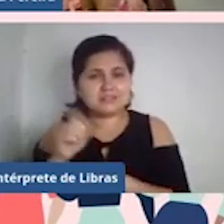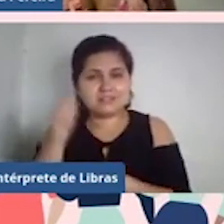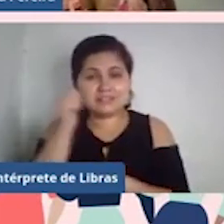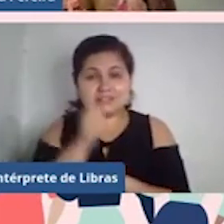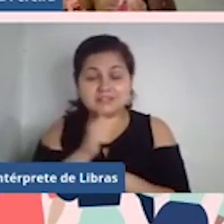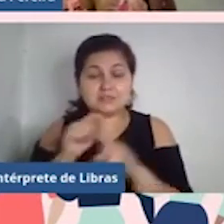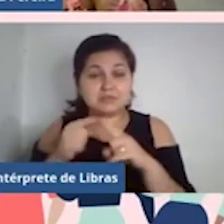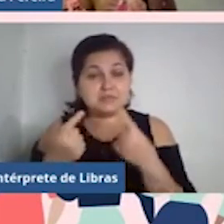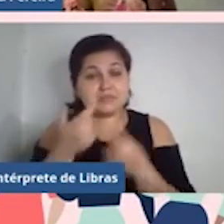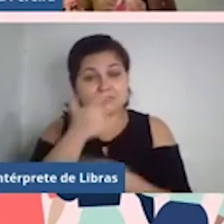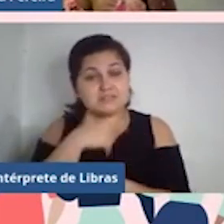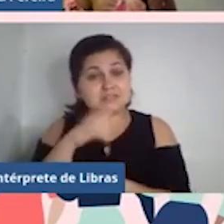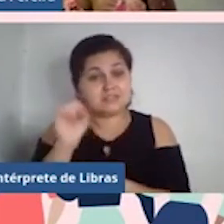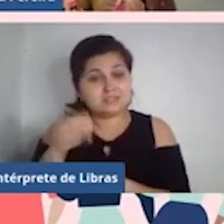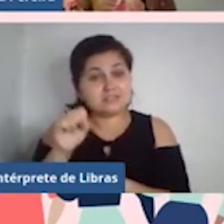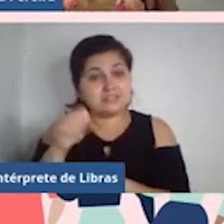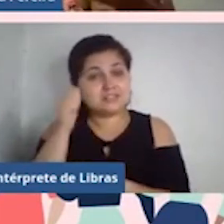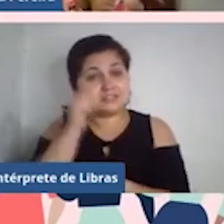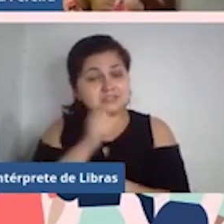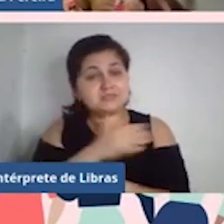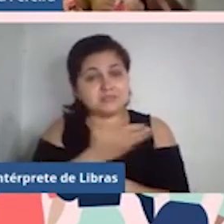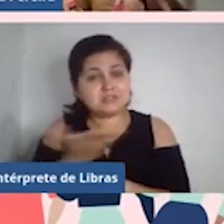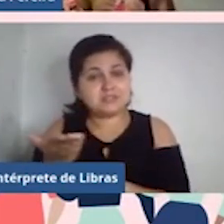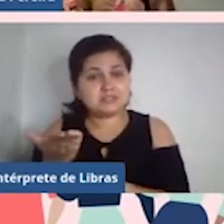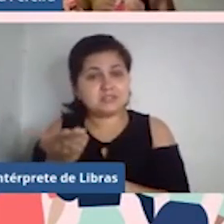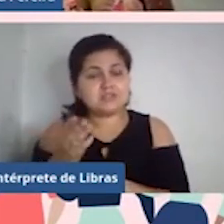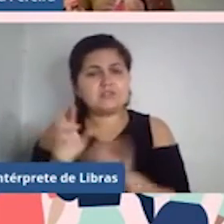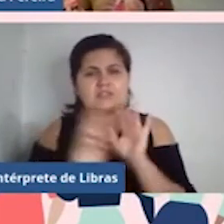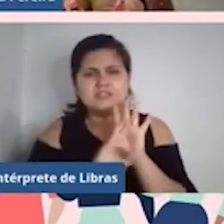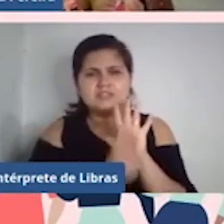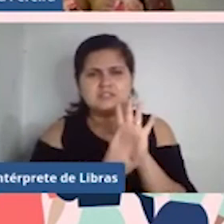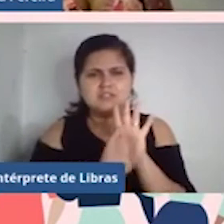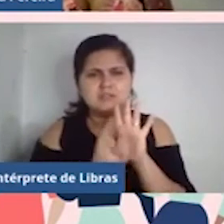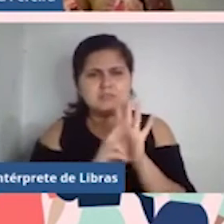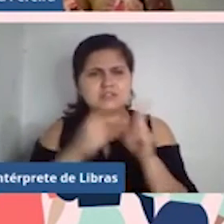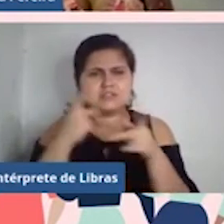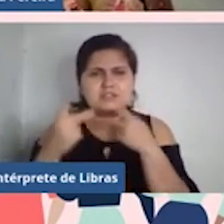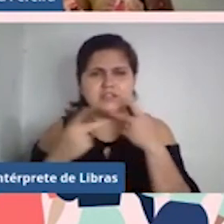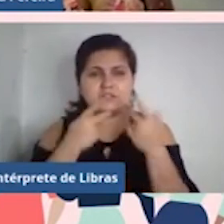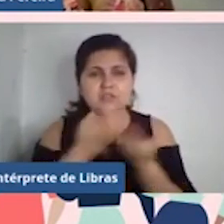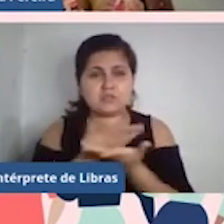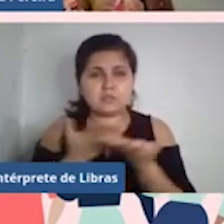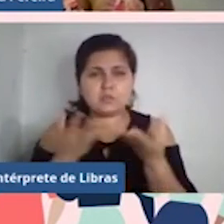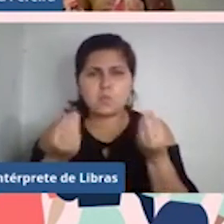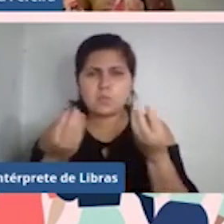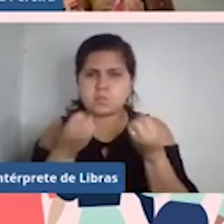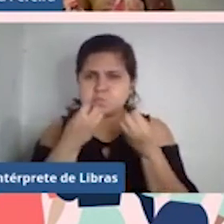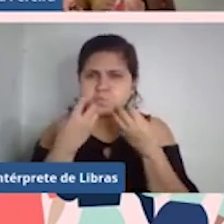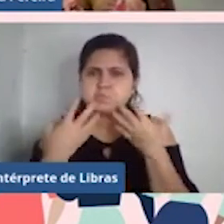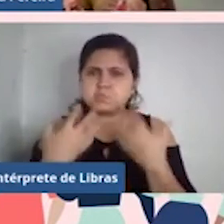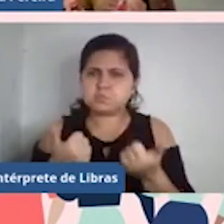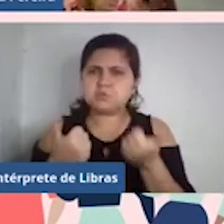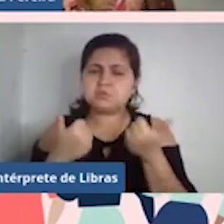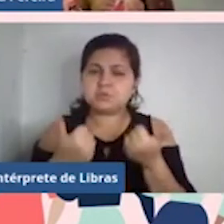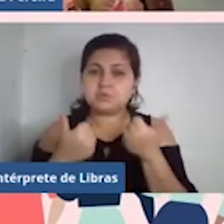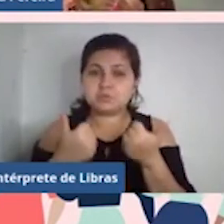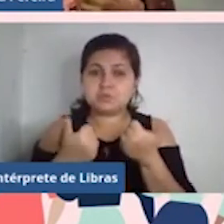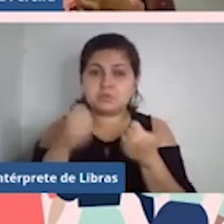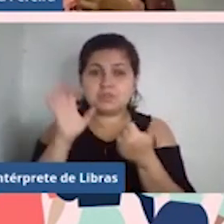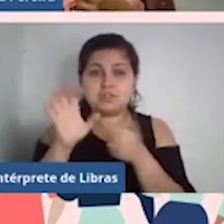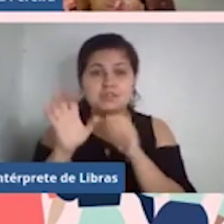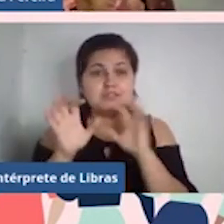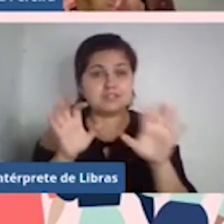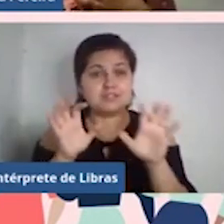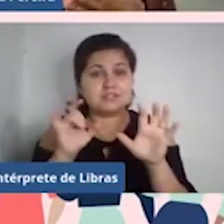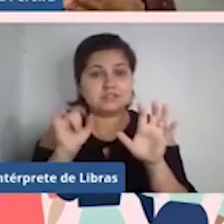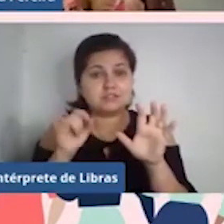eu acho que sim, meninas, vocês representaram nas falas de vocês muito bem essa questão de que